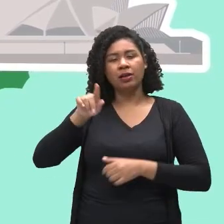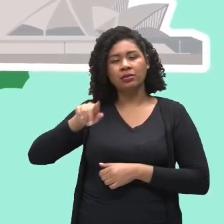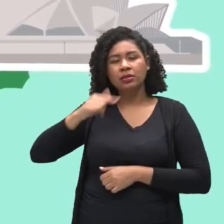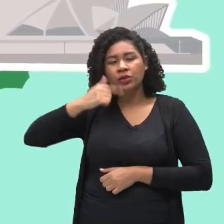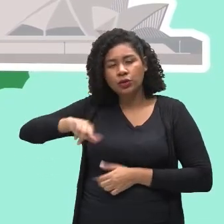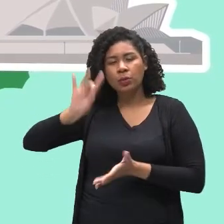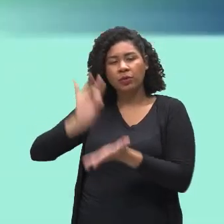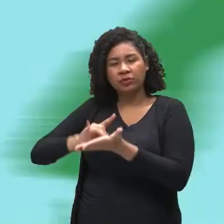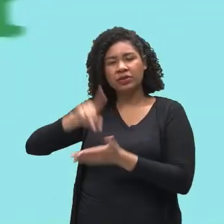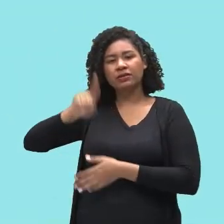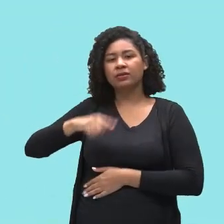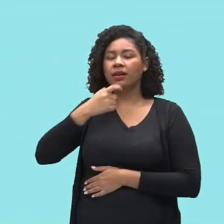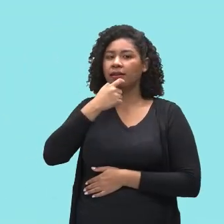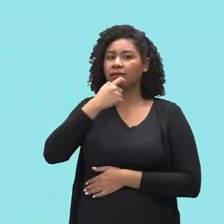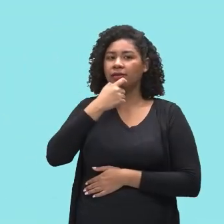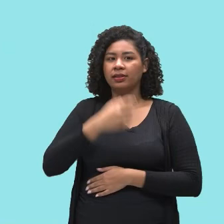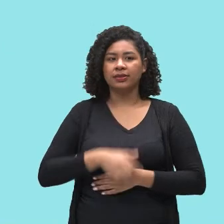XVIII.